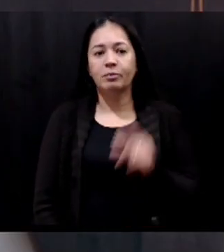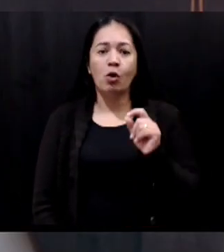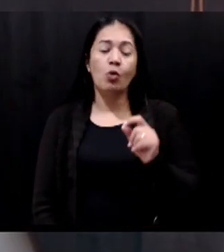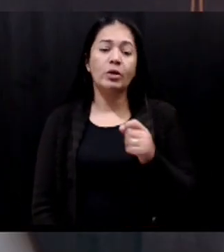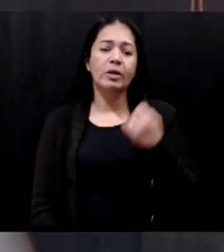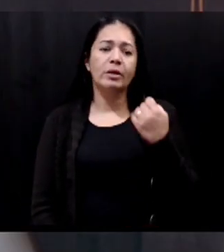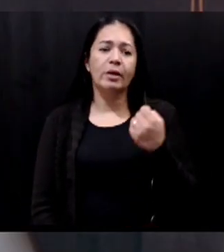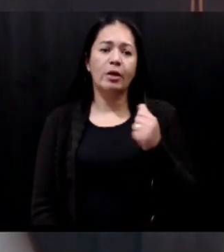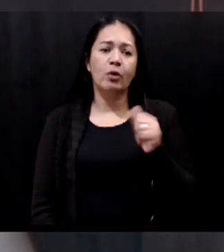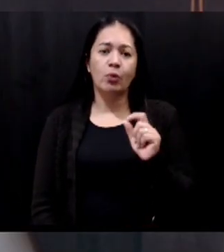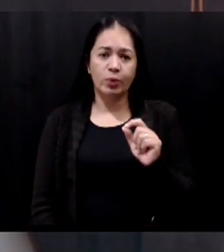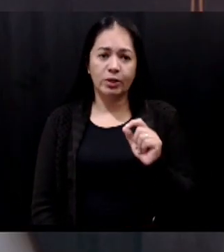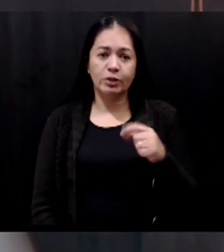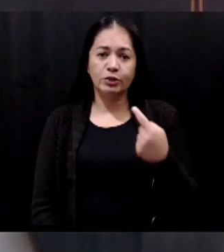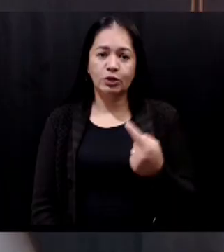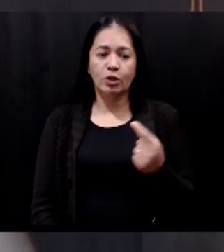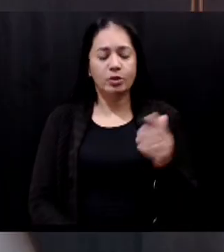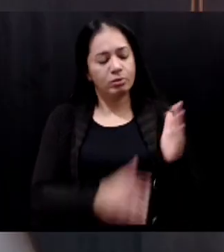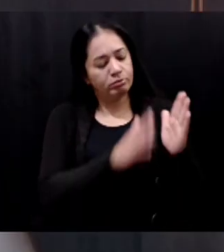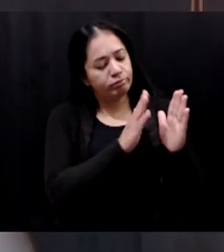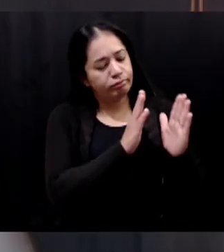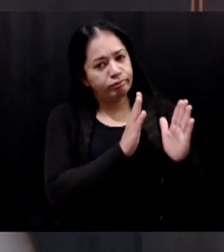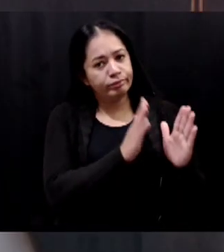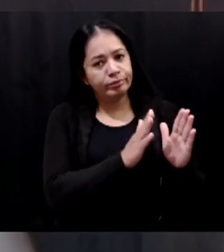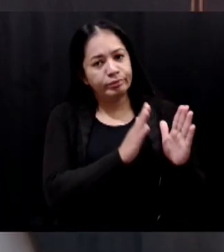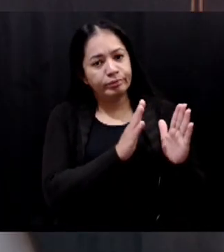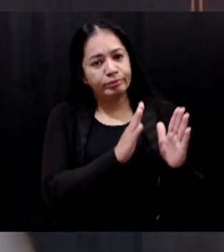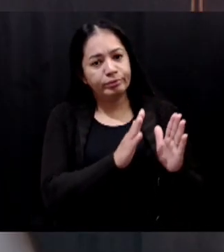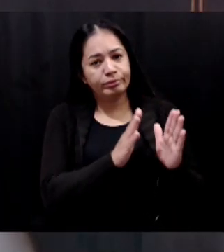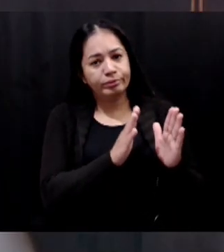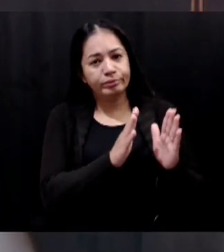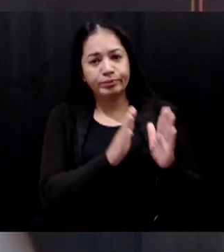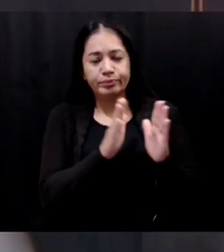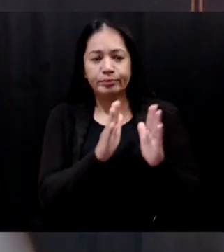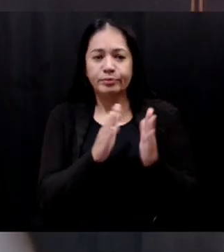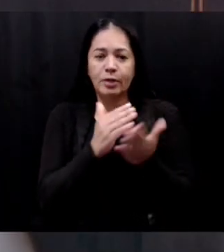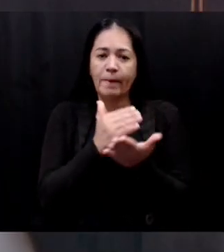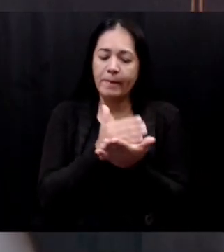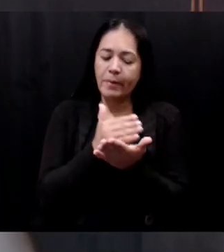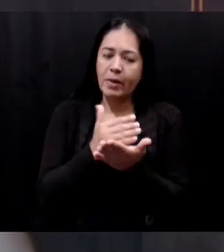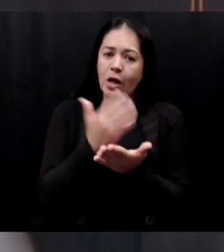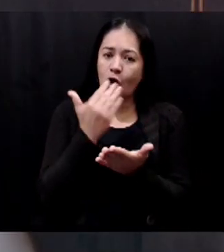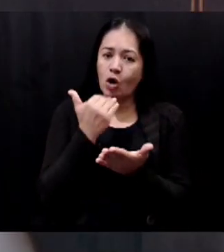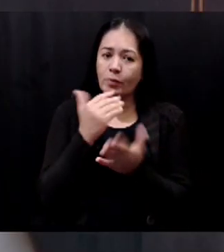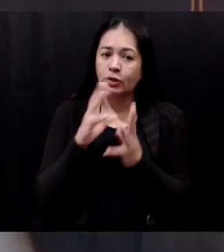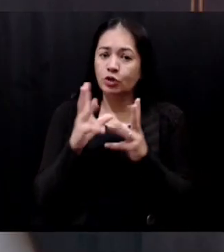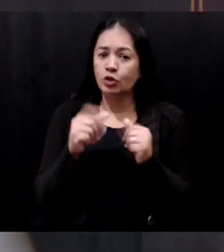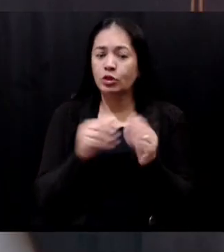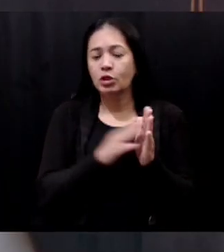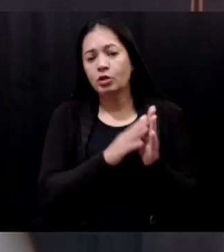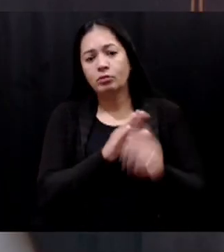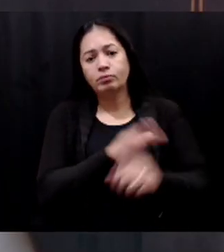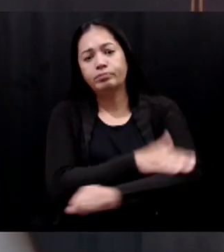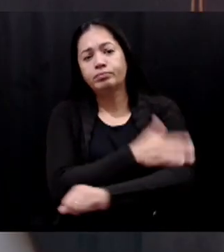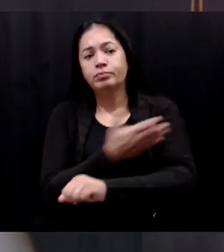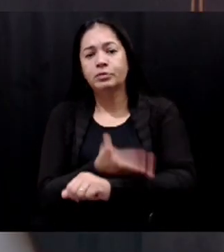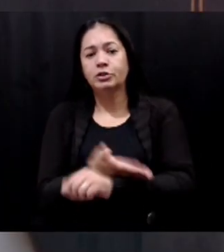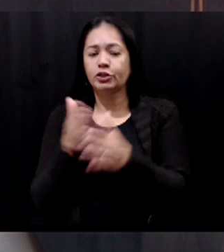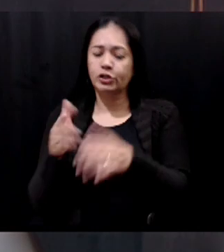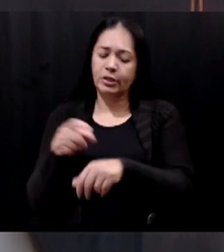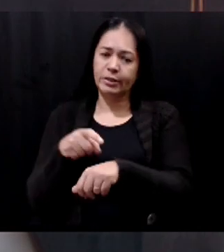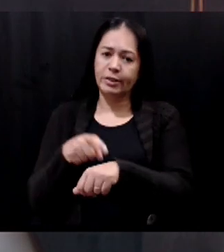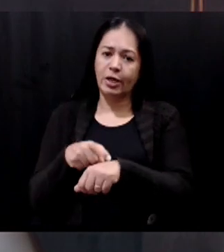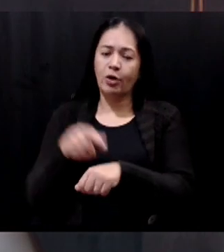gente fracionasse, de fato, toda essa alimentação ao longo do dia, para quando chegar nesse momento da tarde, do almoço,